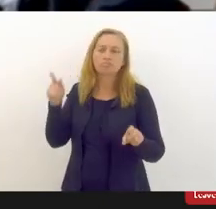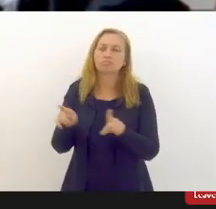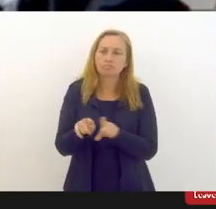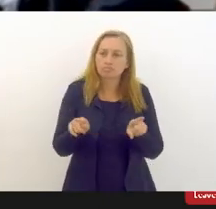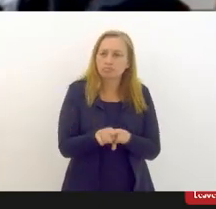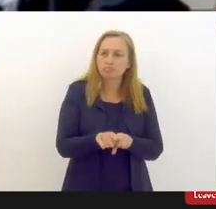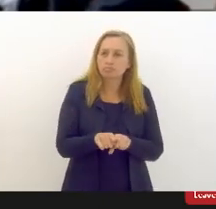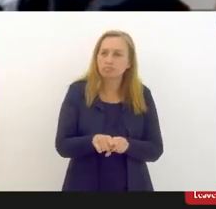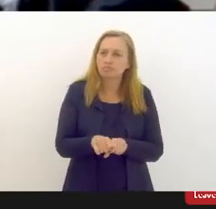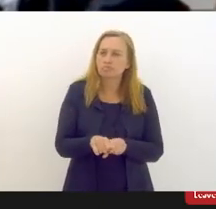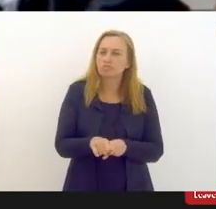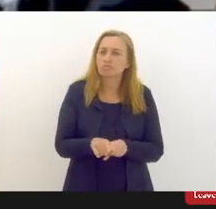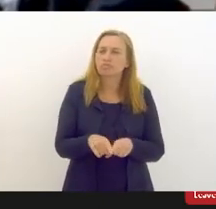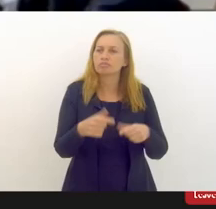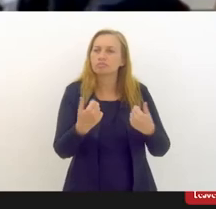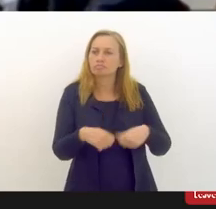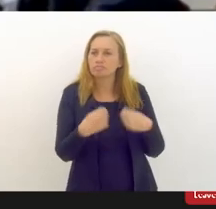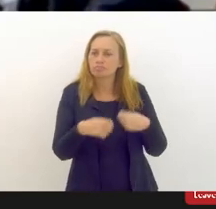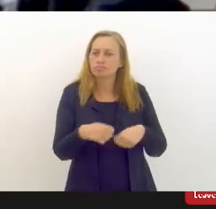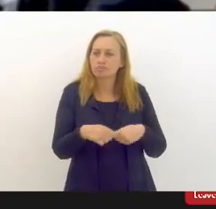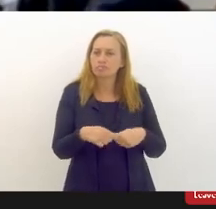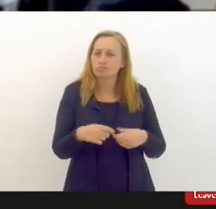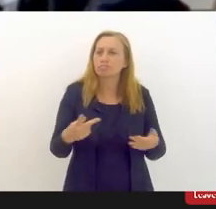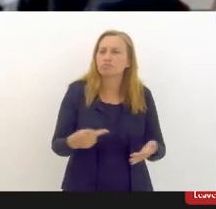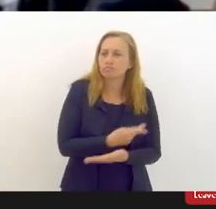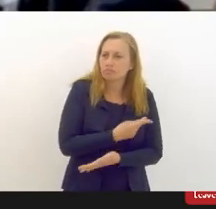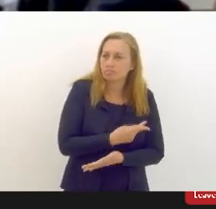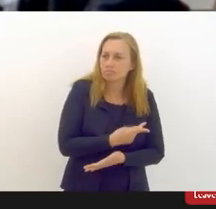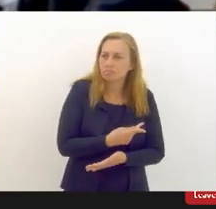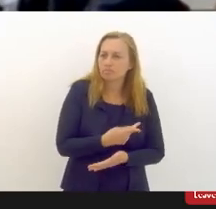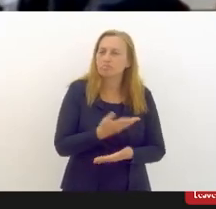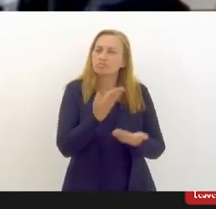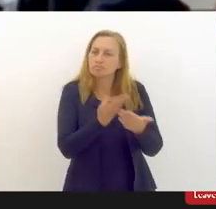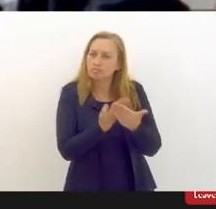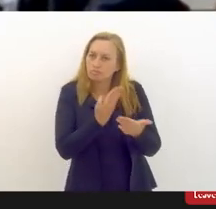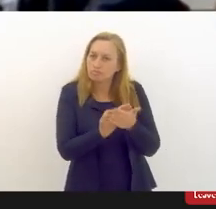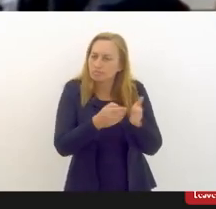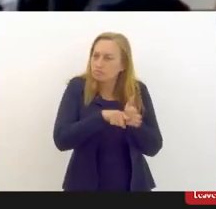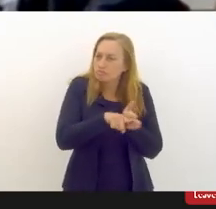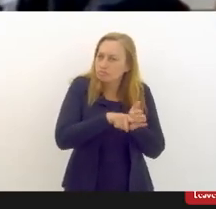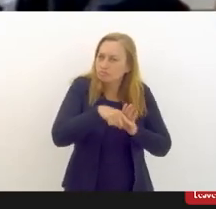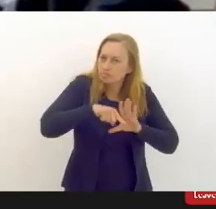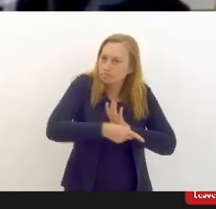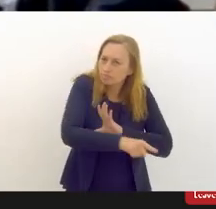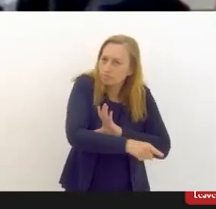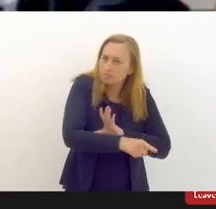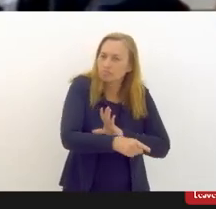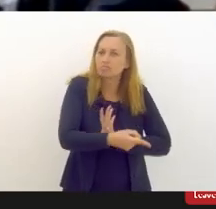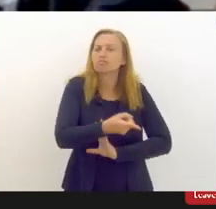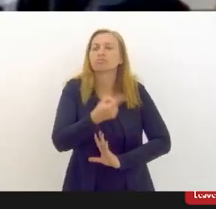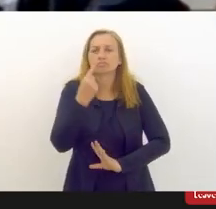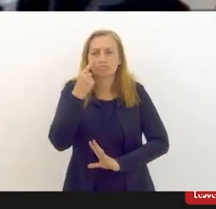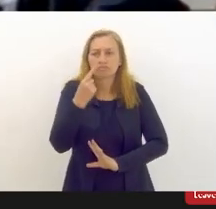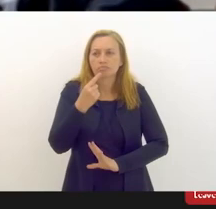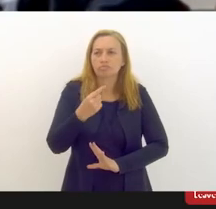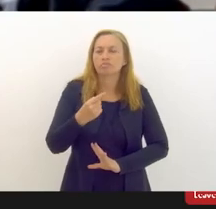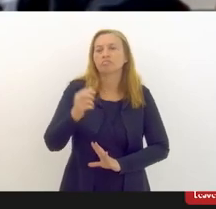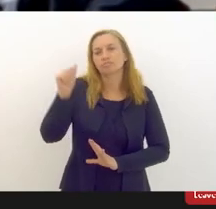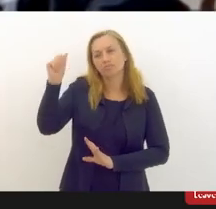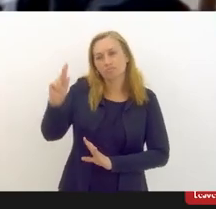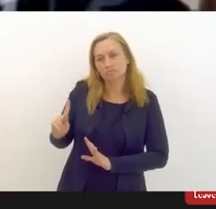também daquelas vacâncias que venham a surgir. Sendo que ela faz esse estudo de possíveis